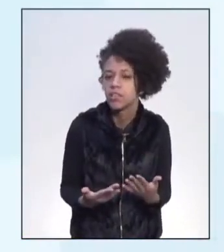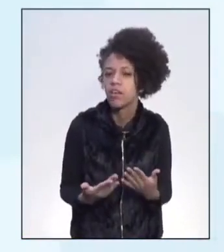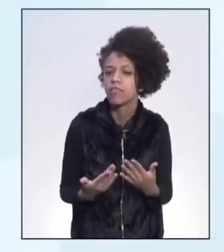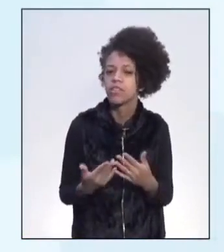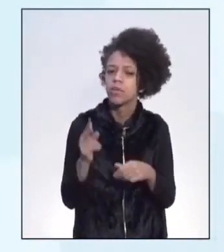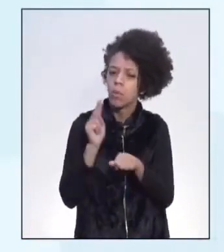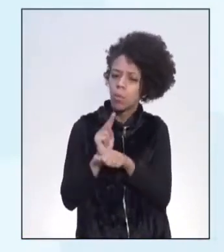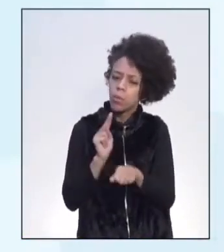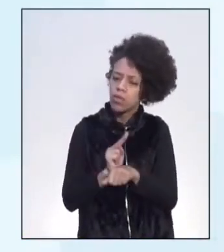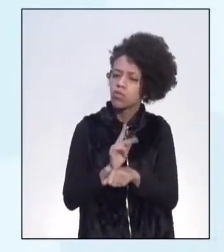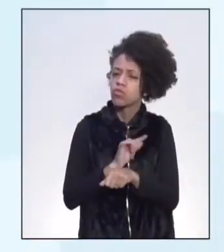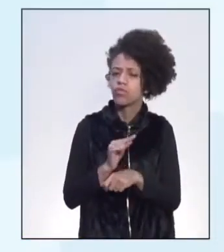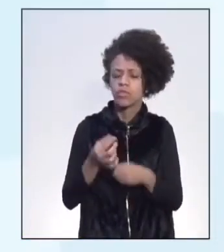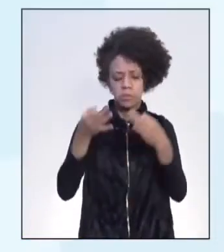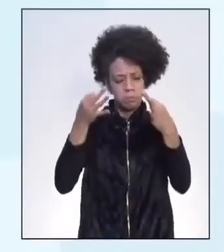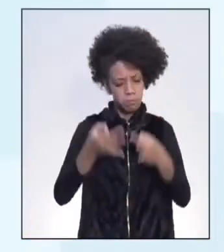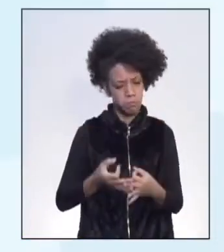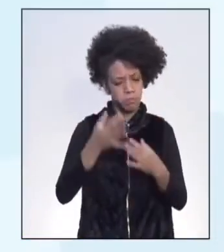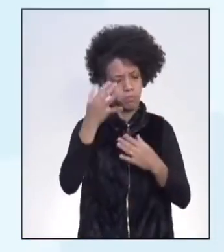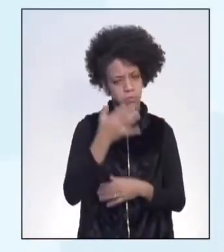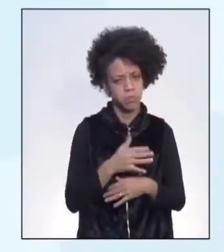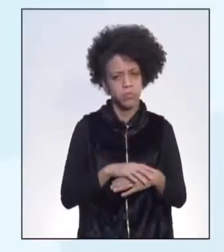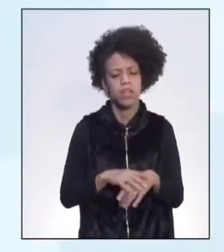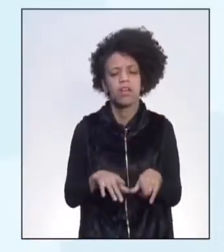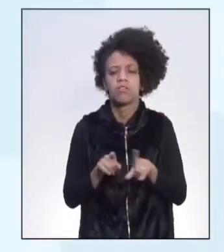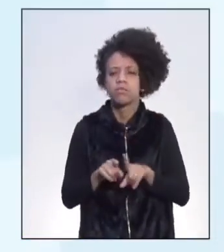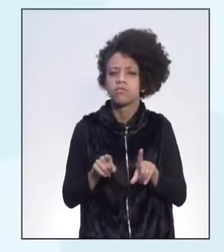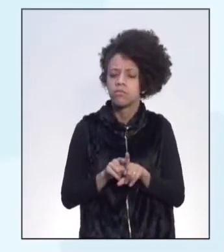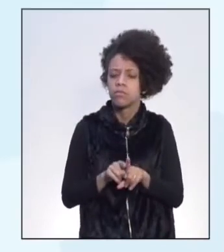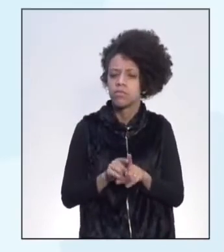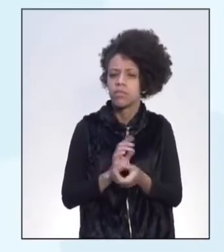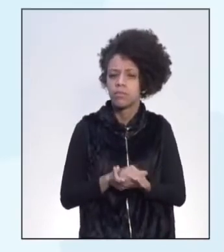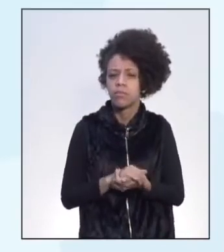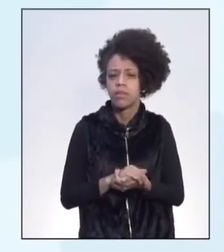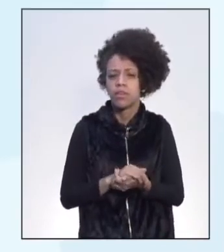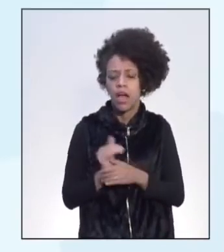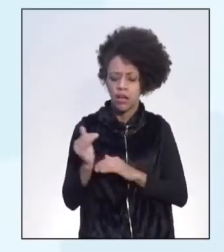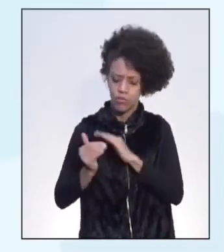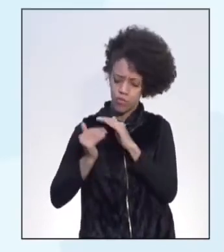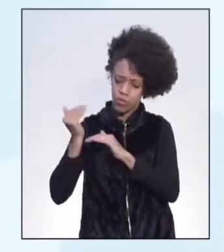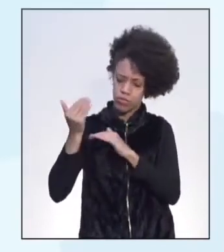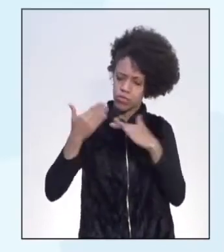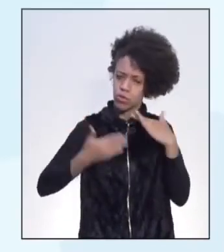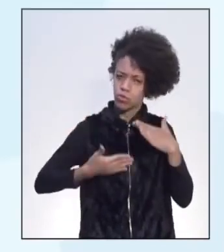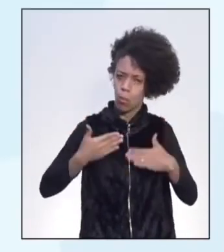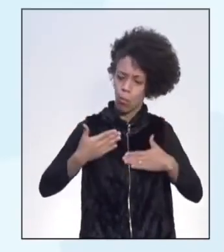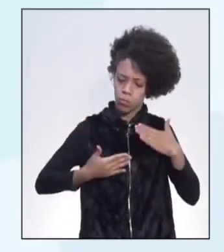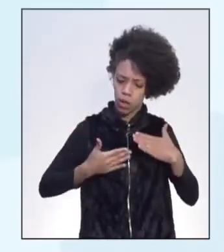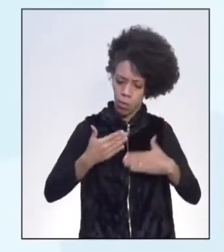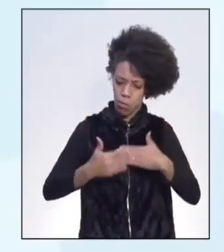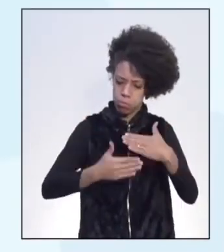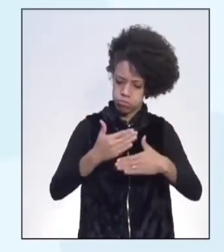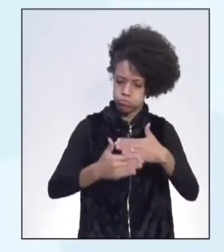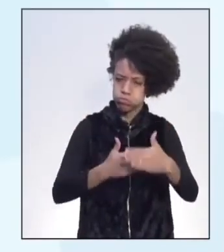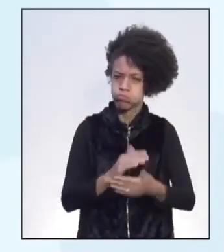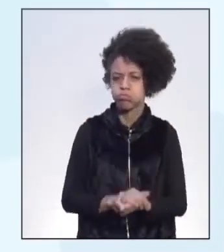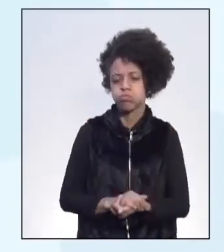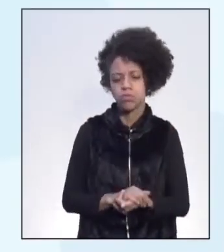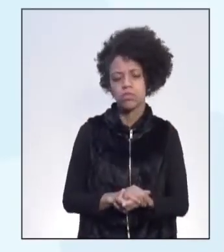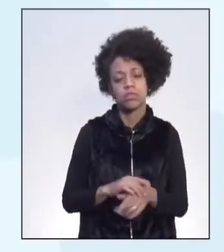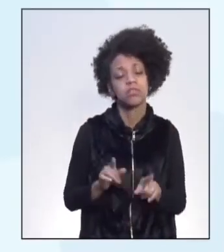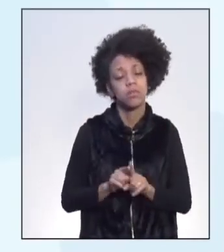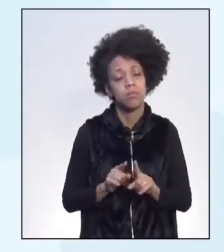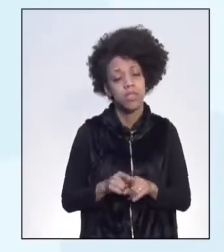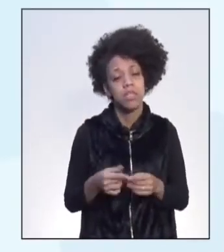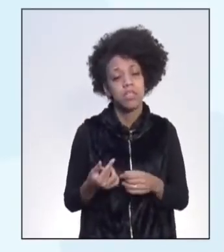tratando vocês de uma forma séria, que a gente está falando sobre a evolução do nosso corpo, o desenvolvimento do nosso corpo,